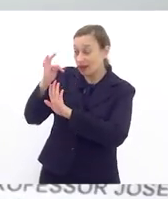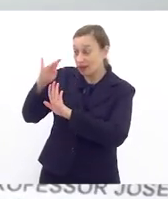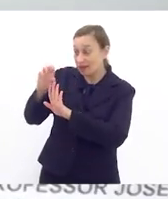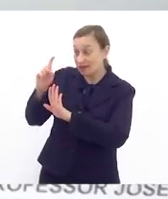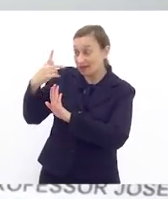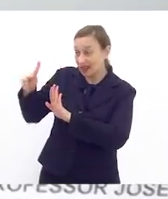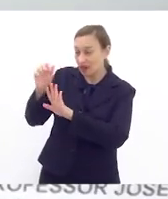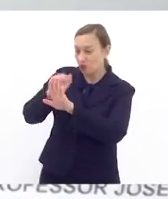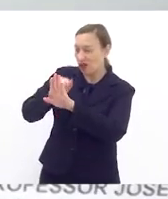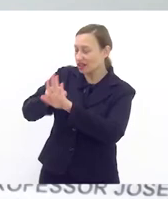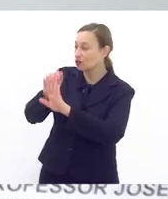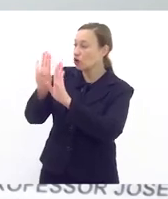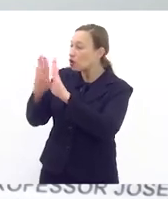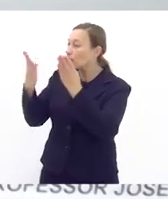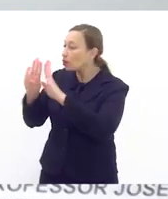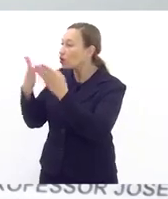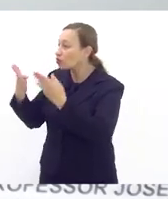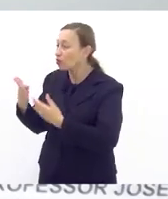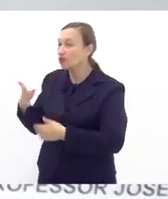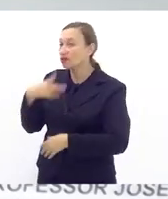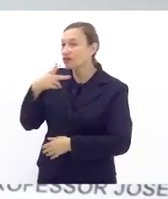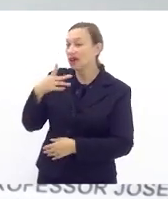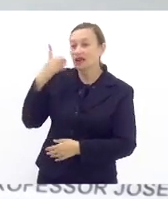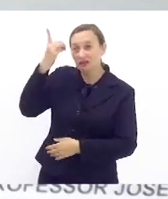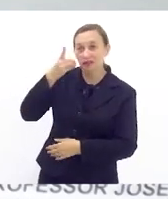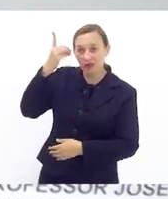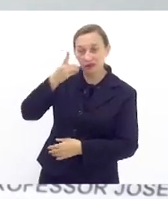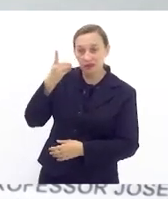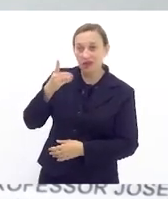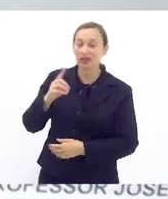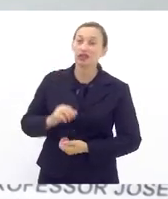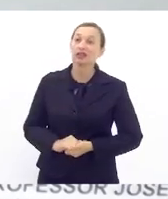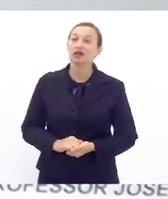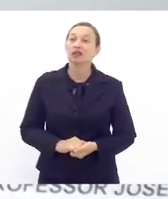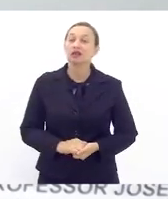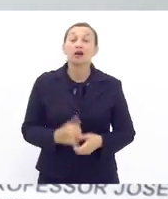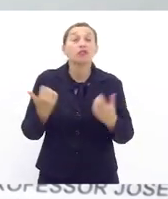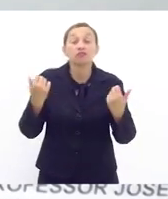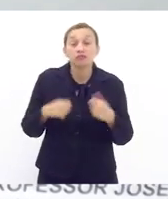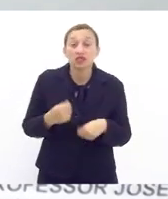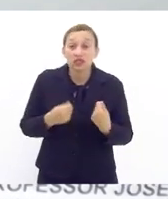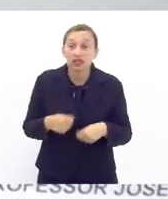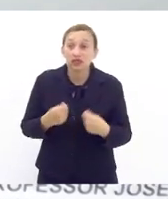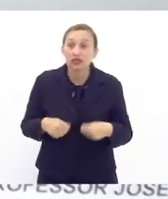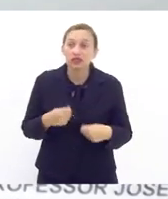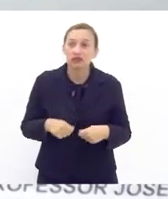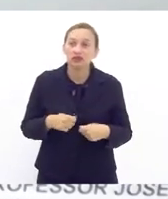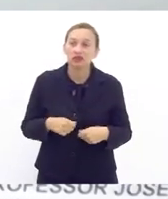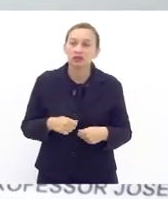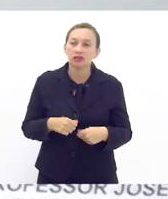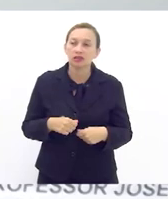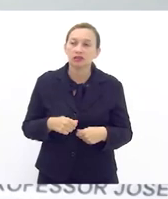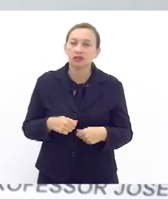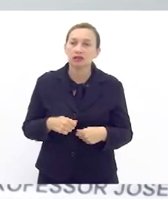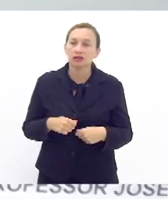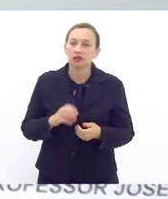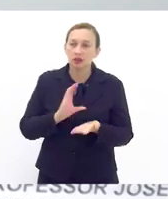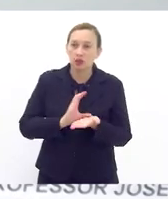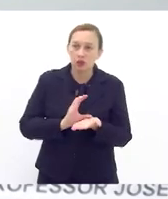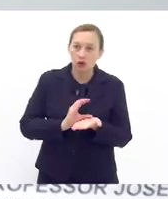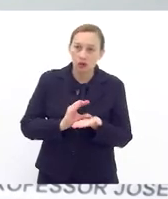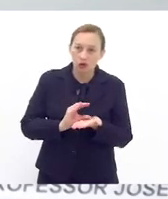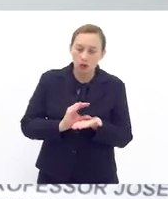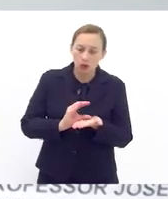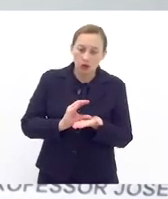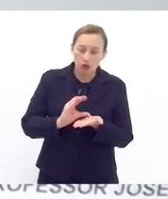batendo de porta em porta de se pelo pelos andares Precisamos do aumento da alimentação escolar